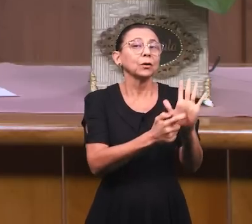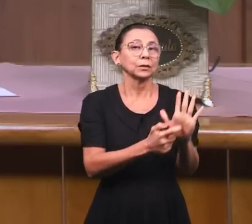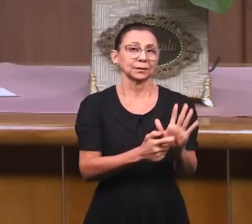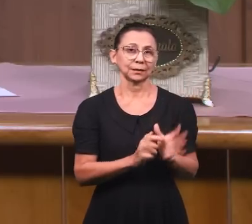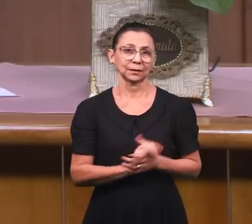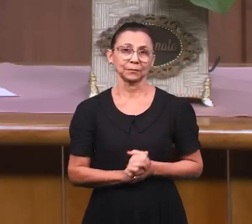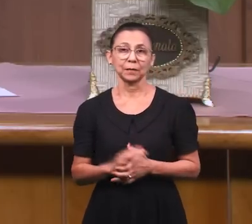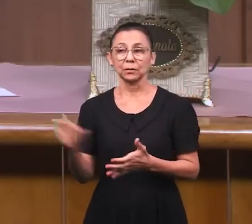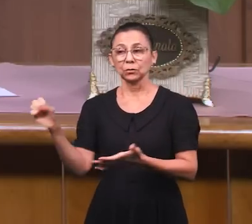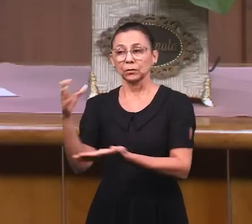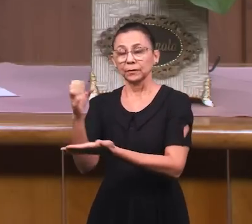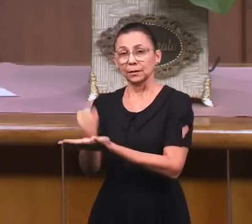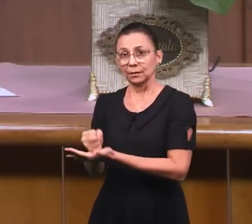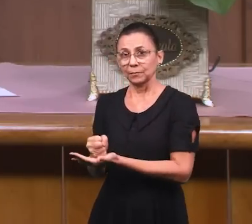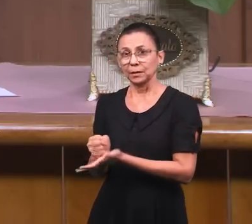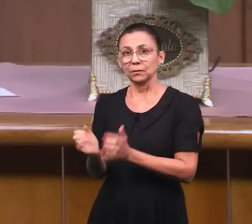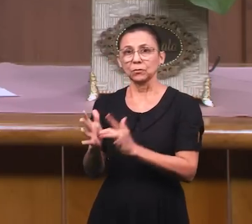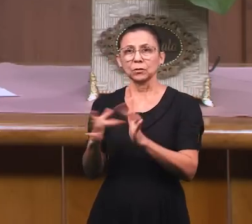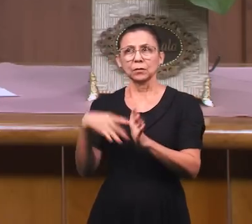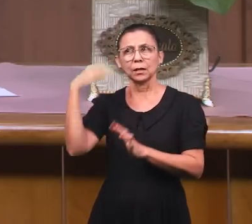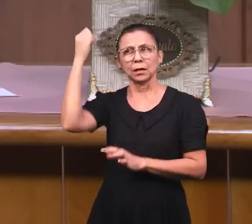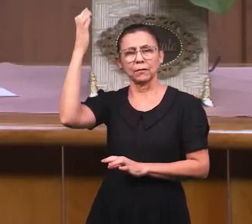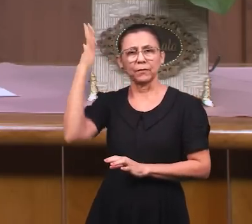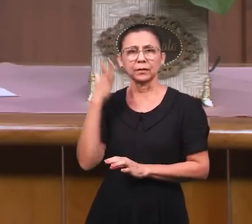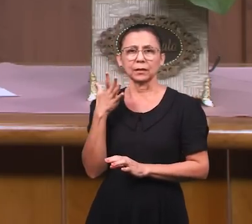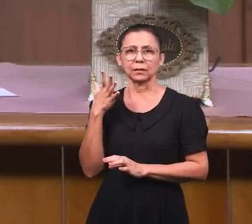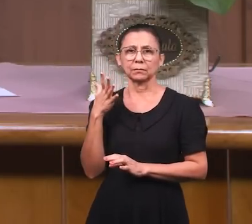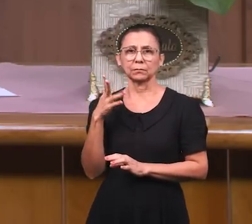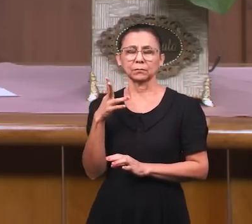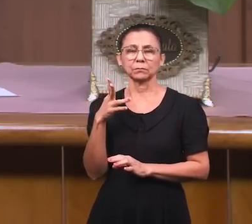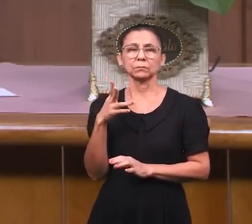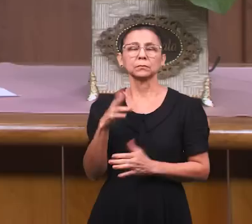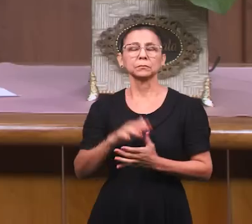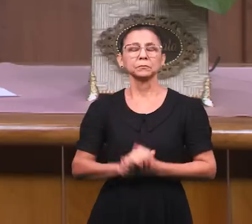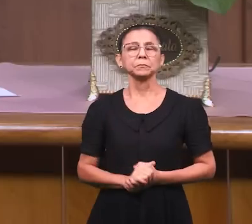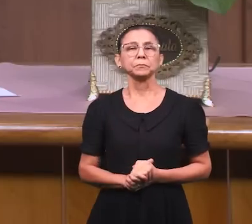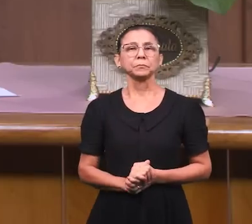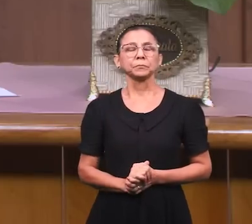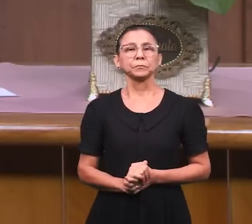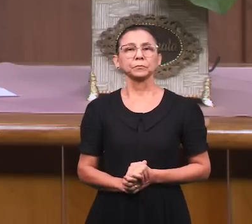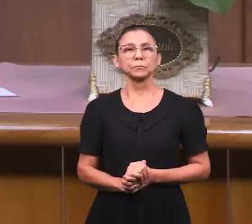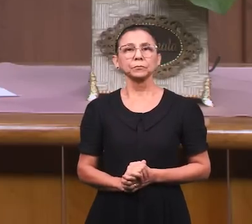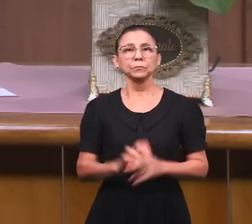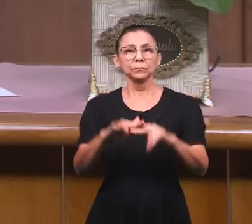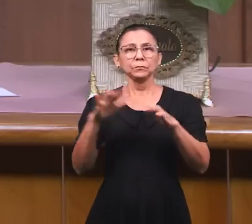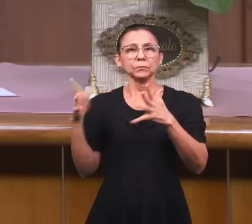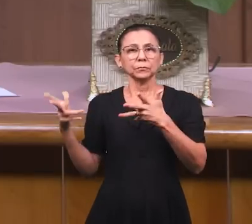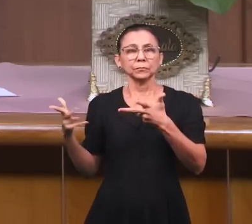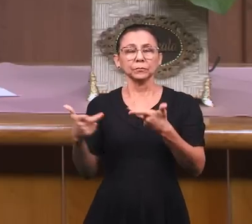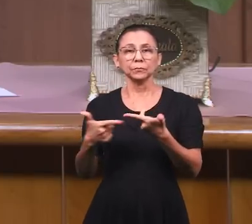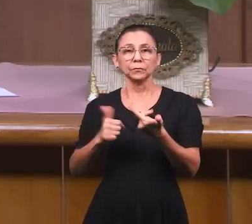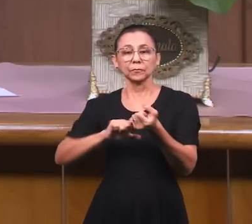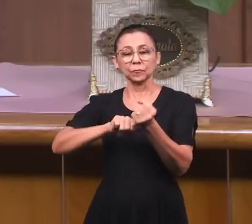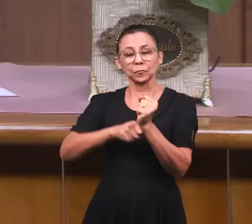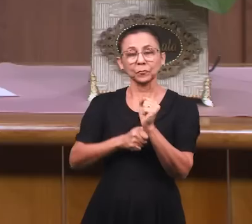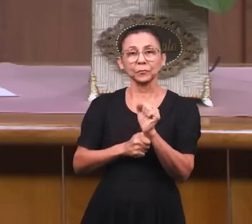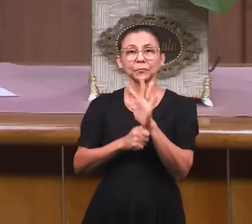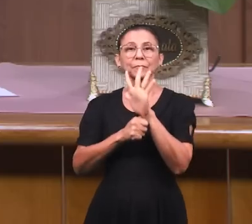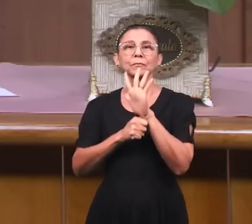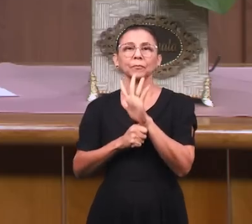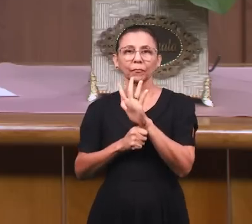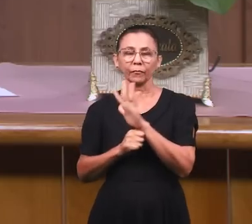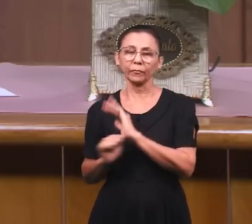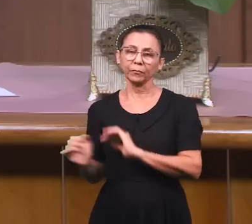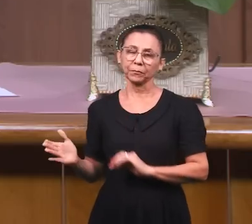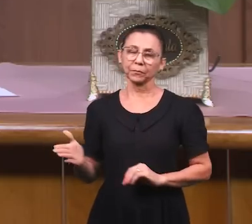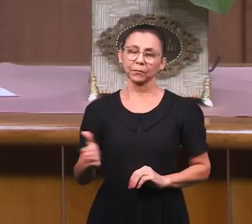ele é revelado pelo Espírito Santo de uma forma gloriosa, para que o mistério seja descortinado. E Jesus,